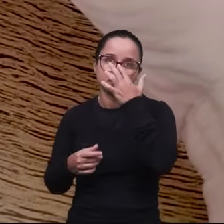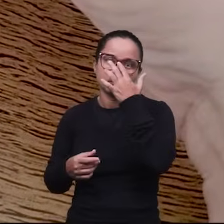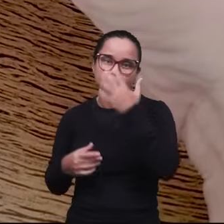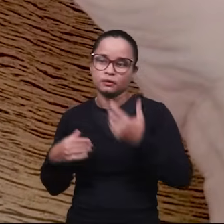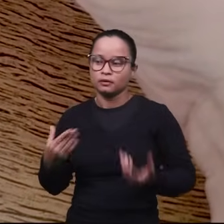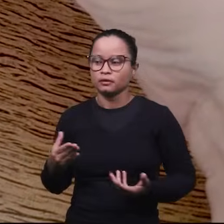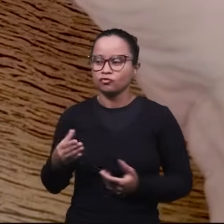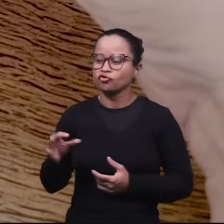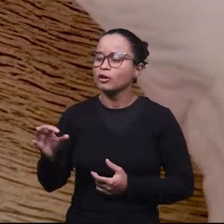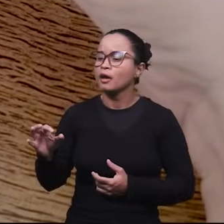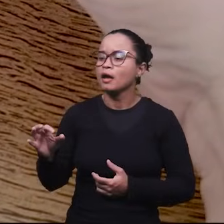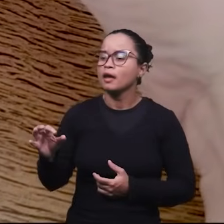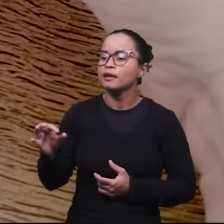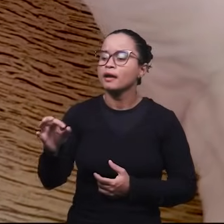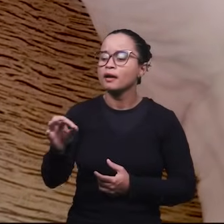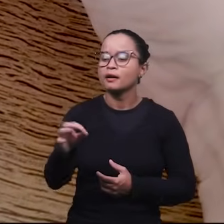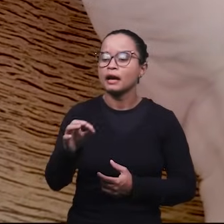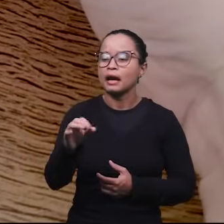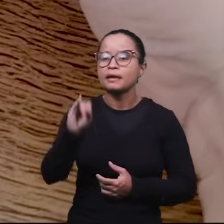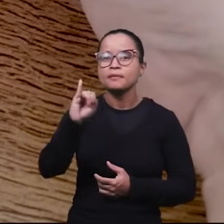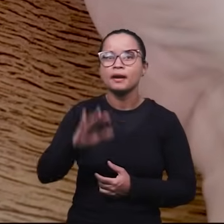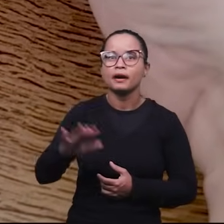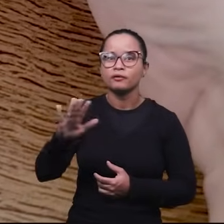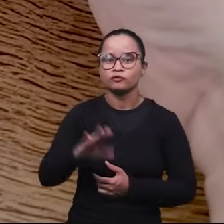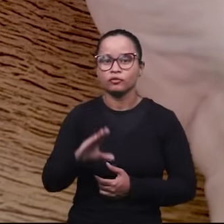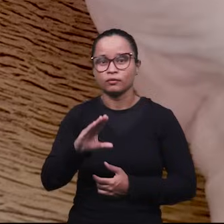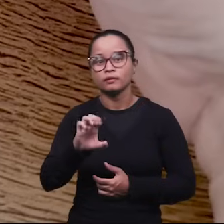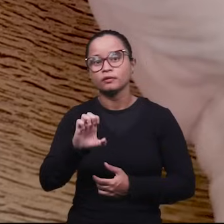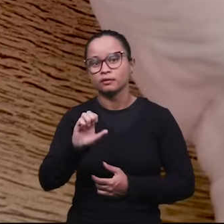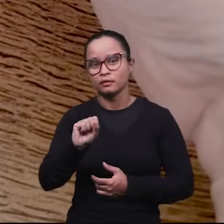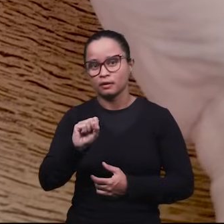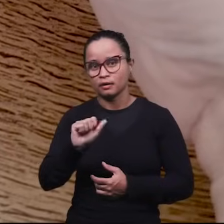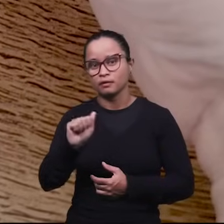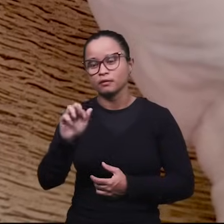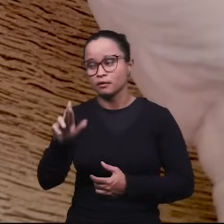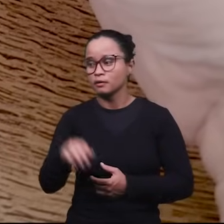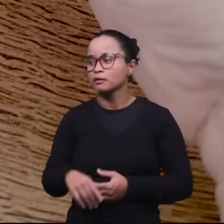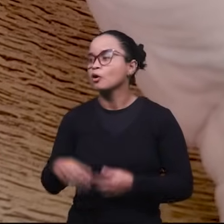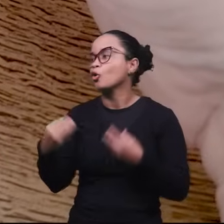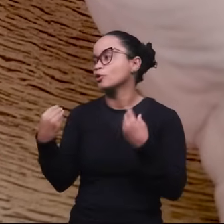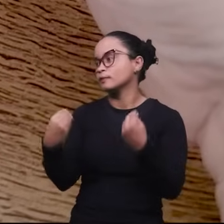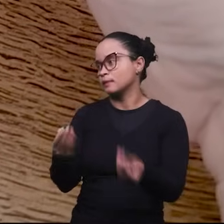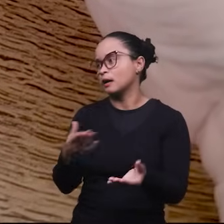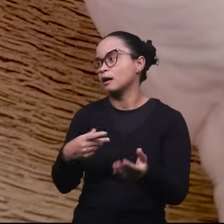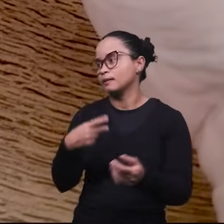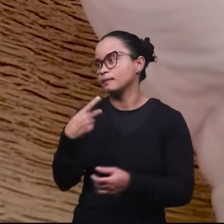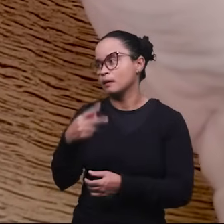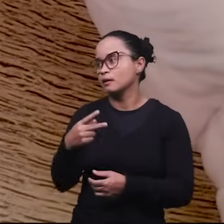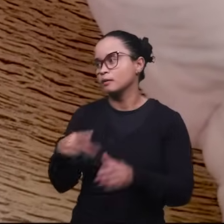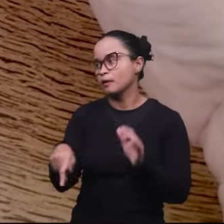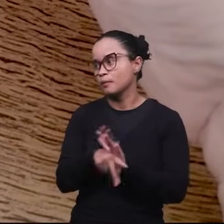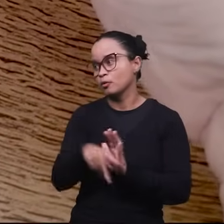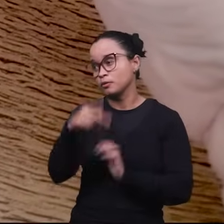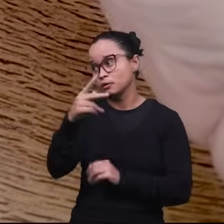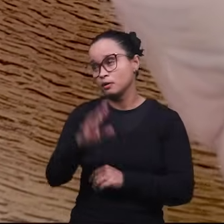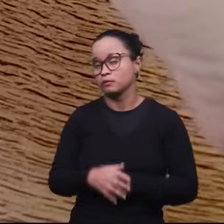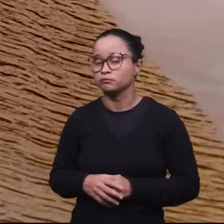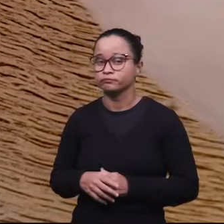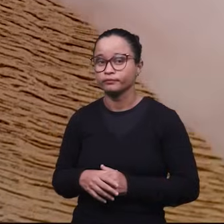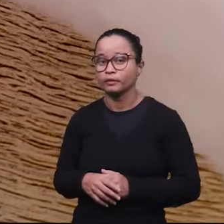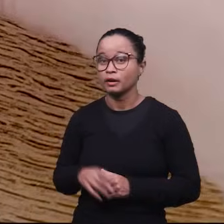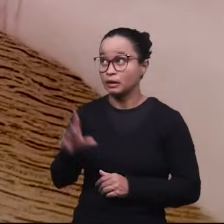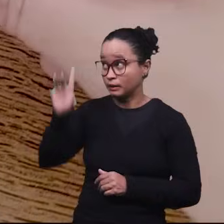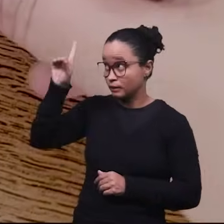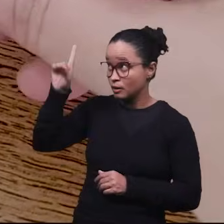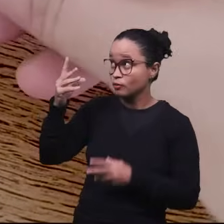é a efígie que está na moeda? César. Dai a César o que é de César e a Deus o que é de